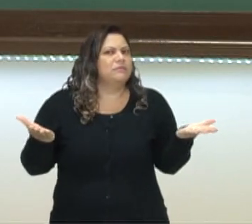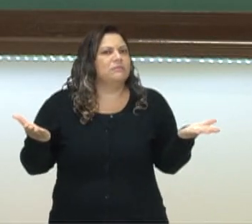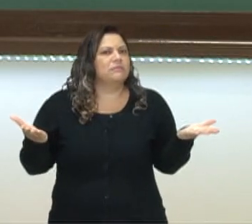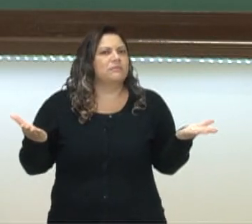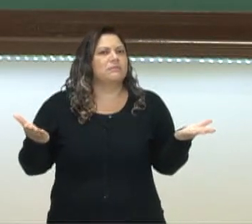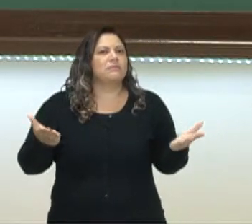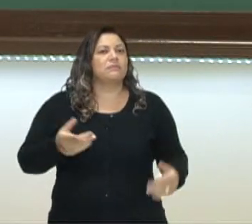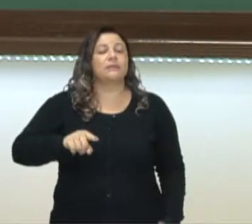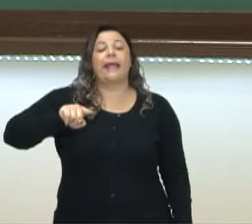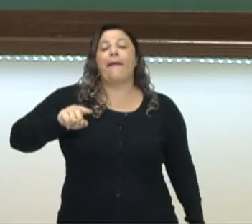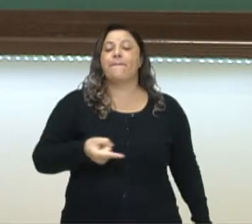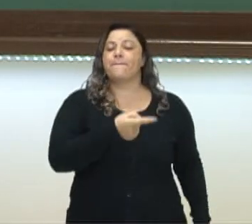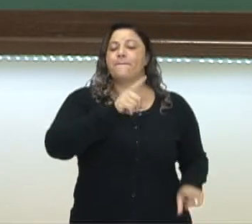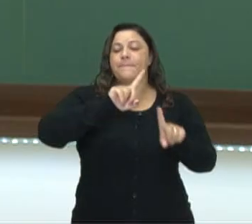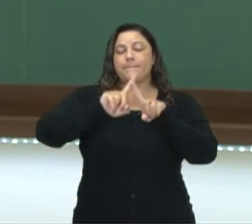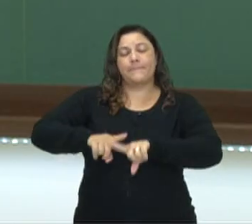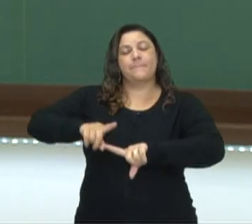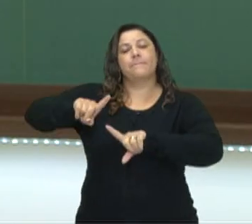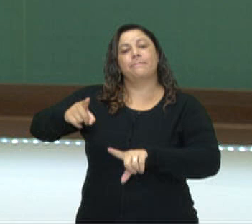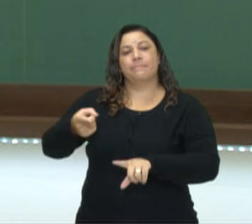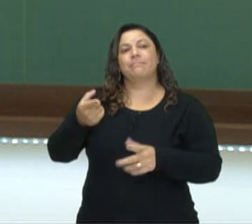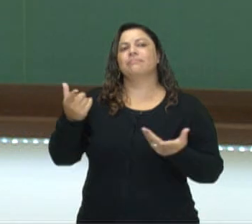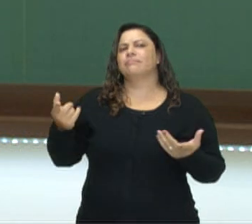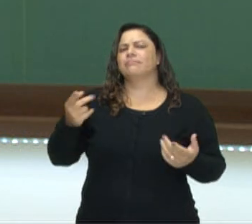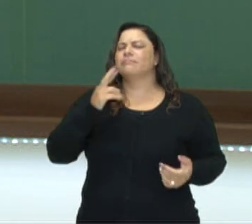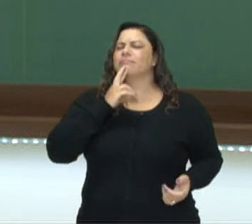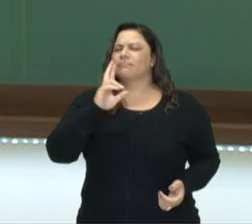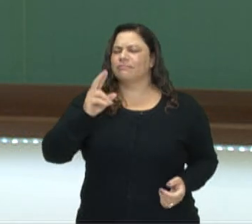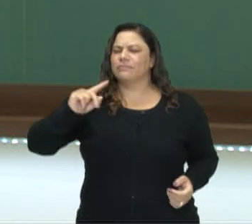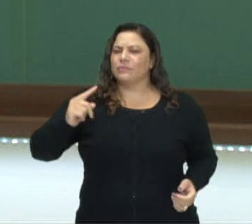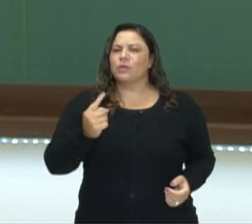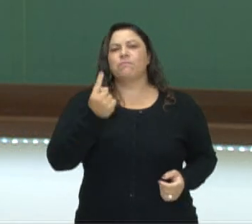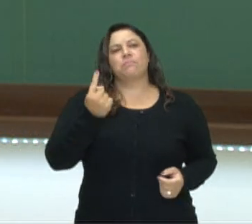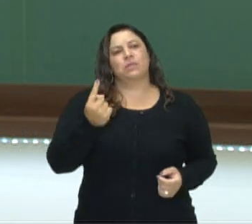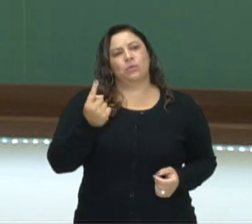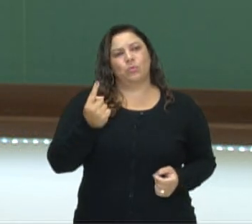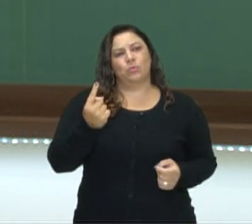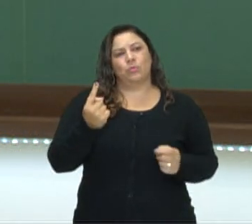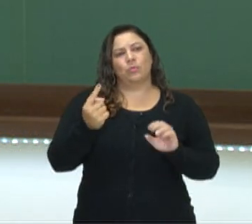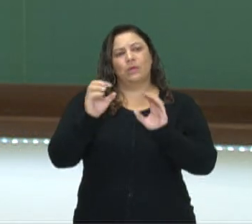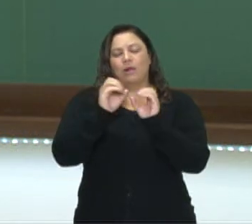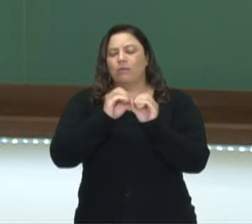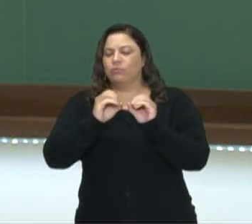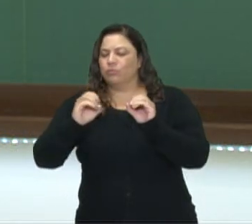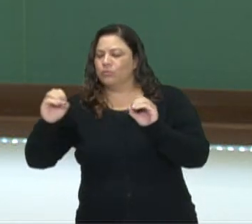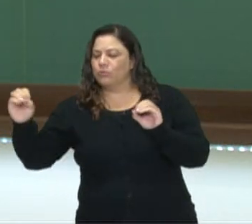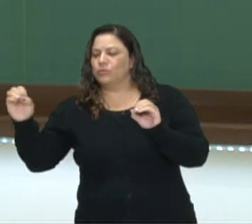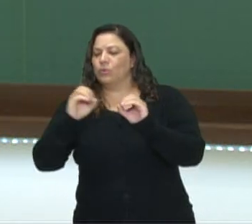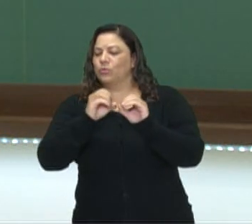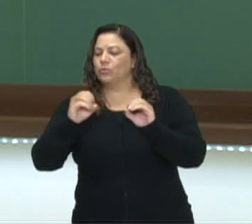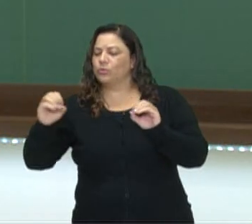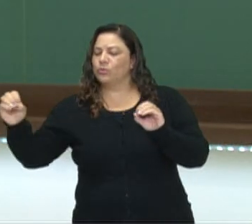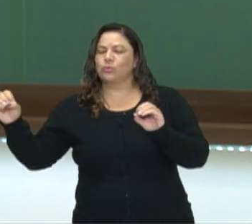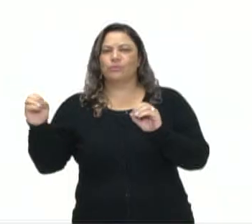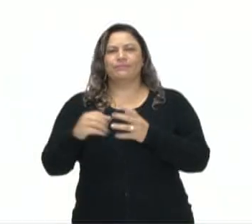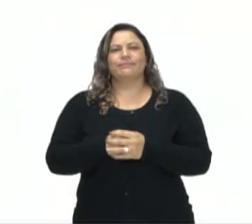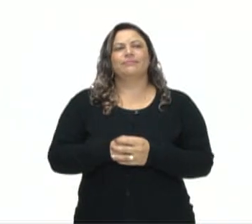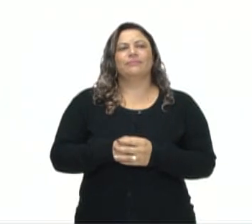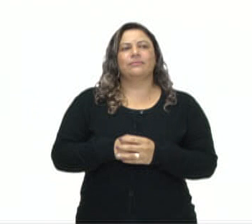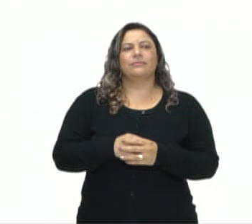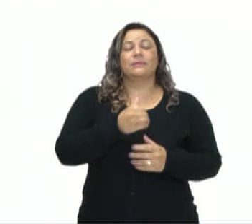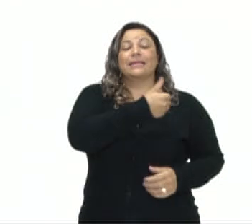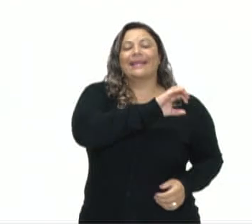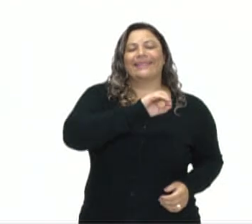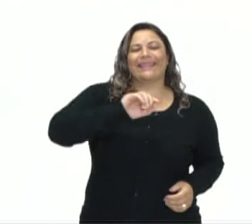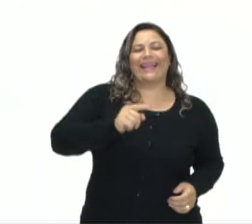lá, 1000 vezes 1000. 1 vezes 1, 1, e repito a quantidade de zeros. E aí,